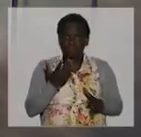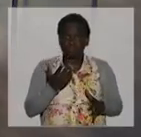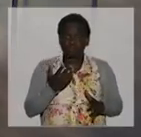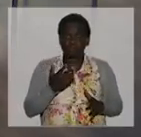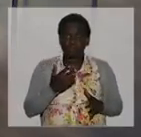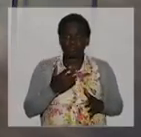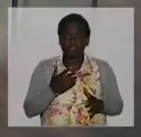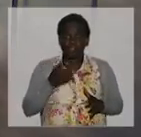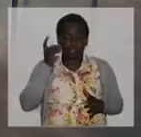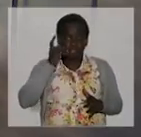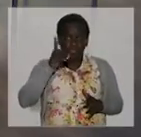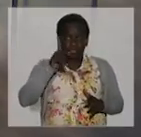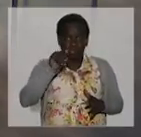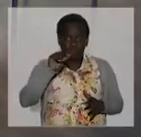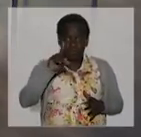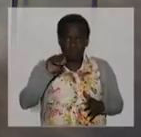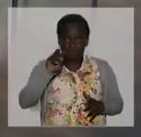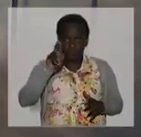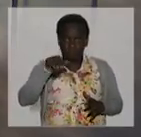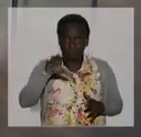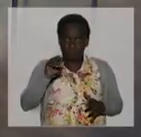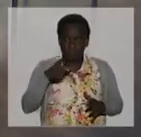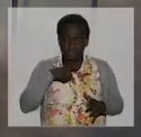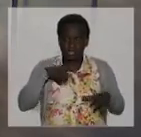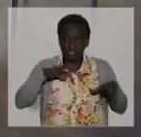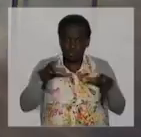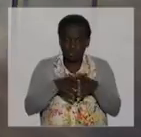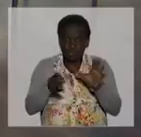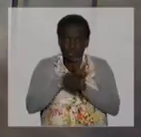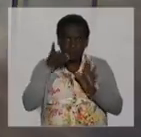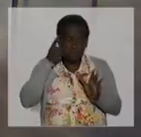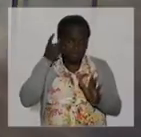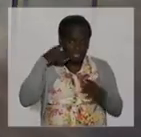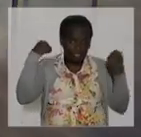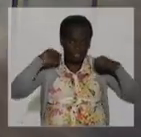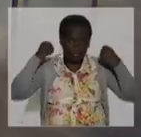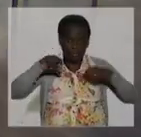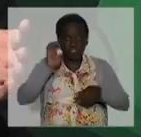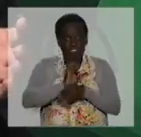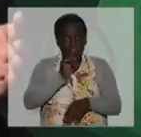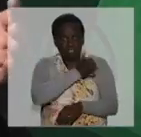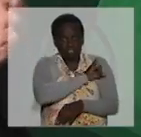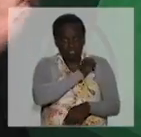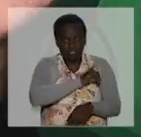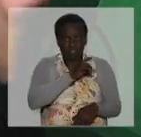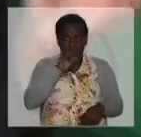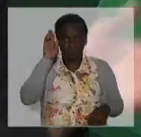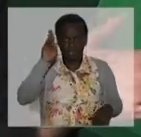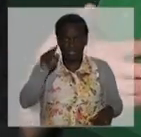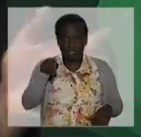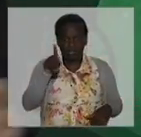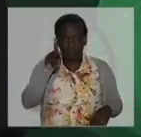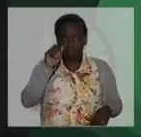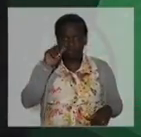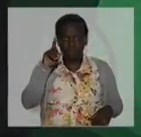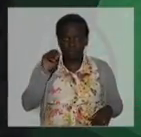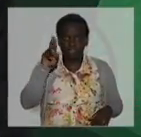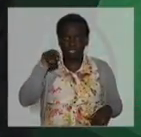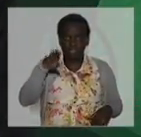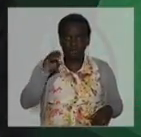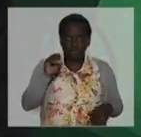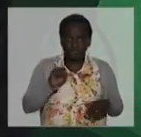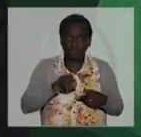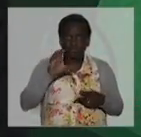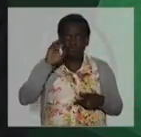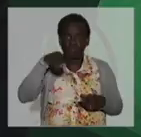pelo Paulo Ramos. Nós temos uma frente parlamentar da educação física dentro do estado do Rio de Janeiro, capitaneada pelo deputado Paulo Ramos,